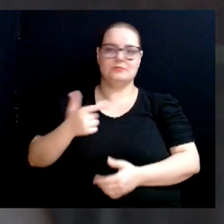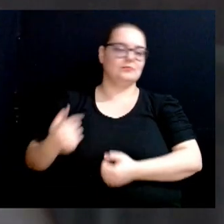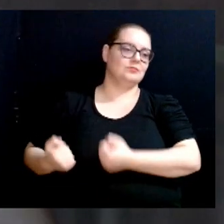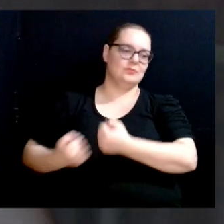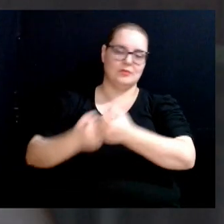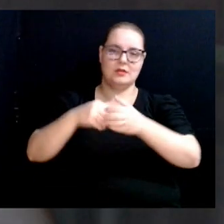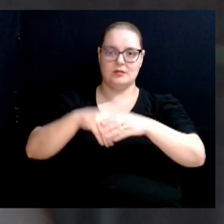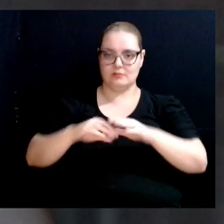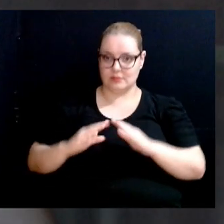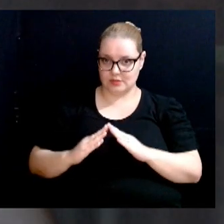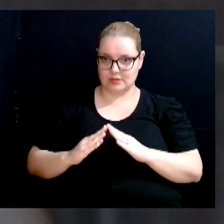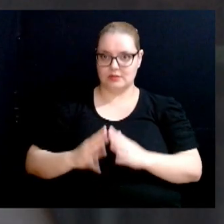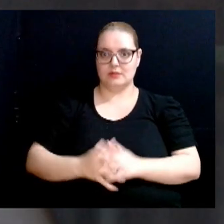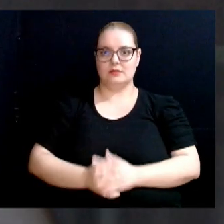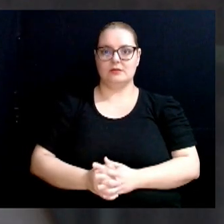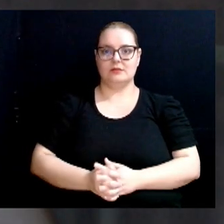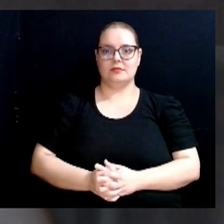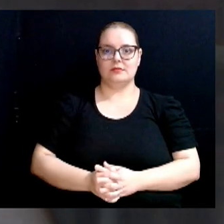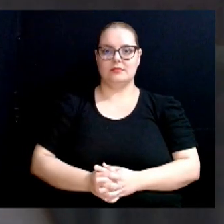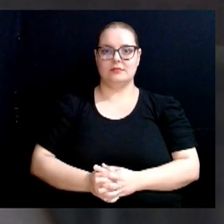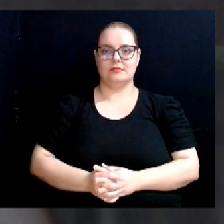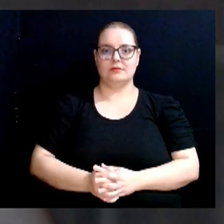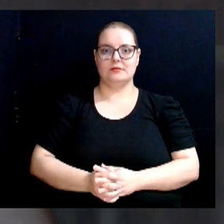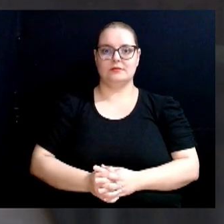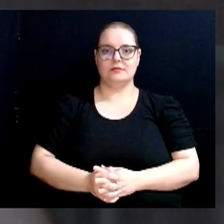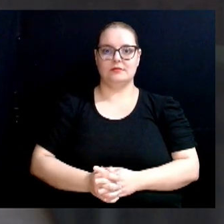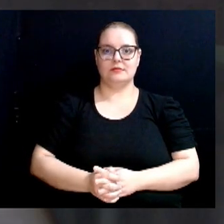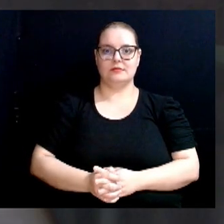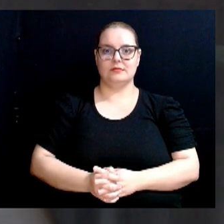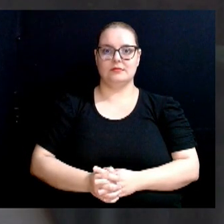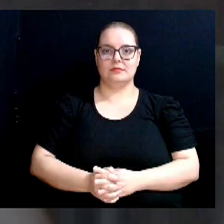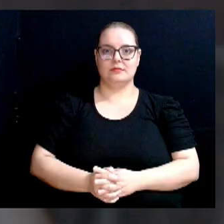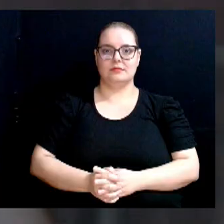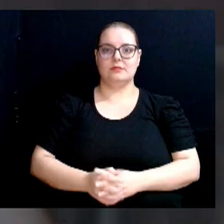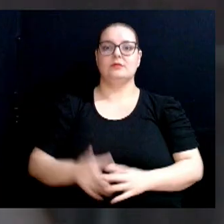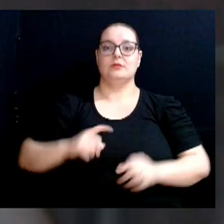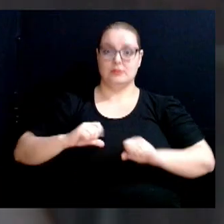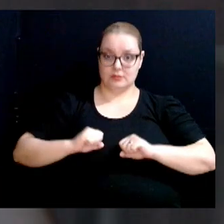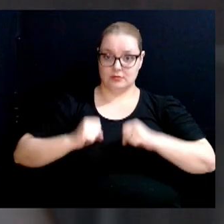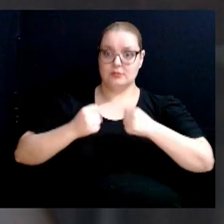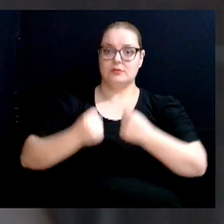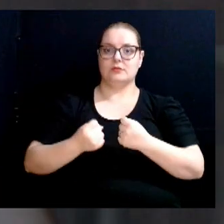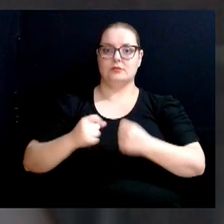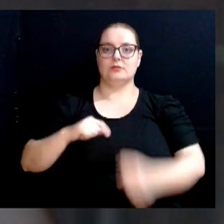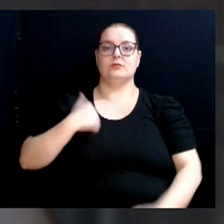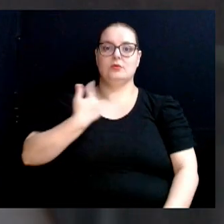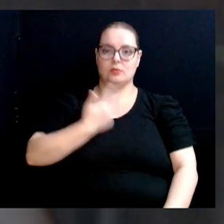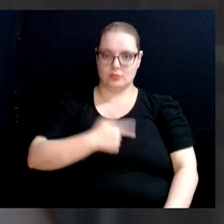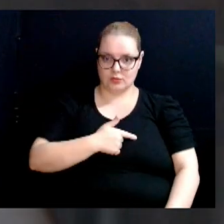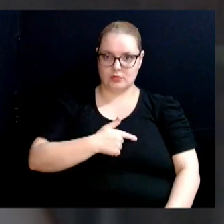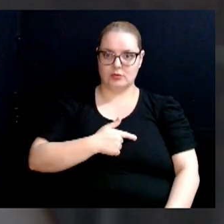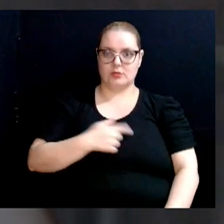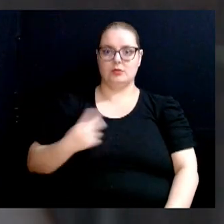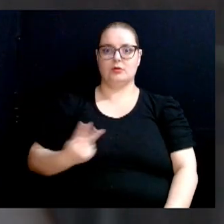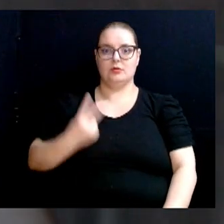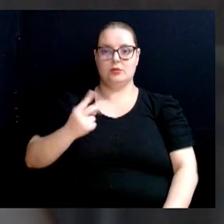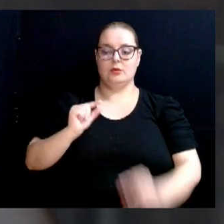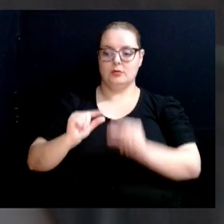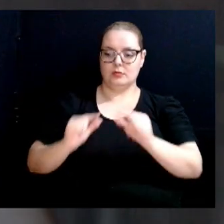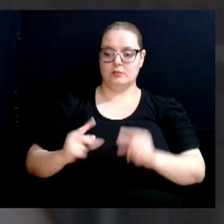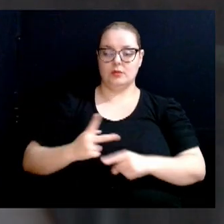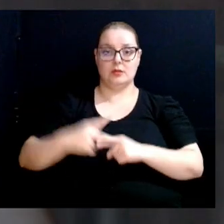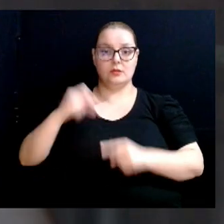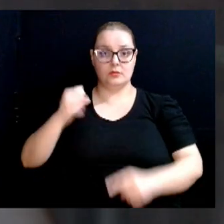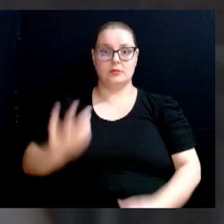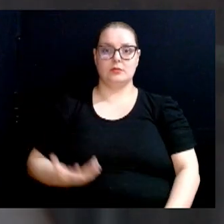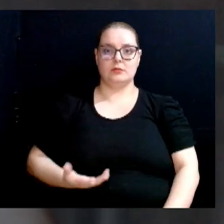casa, porque eu falo assim, a gente tem que ter aquele esforço de ter o nosso, de nos valorizar as pequenas conquistas,